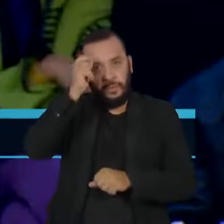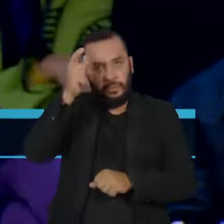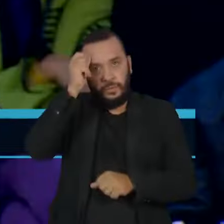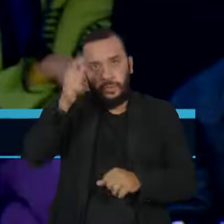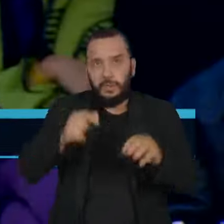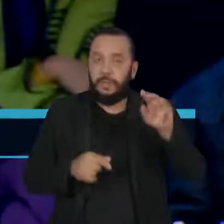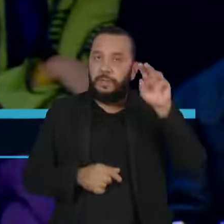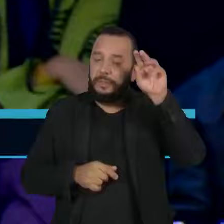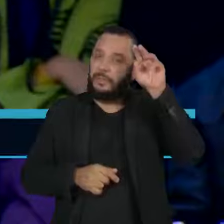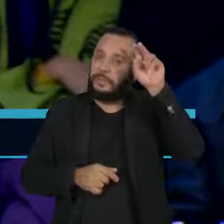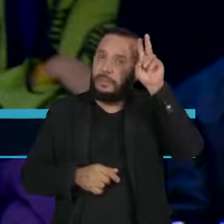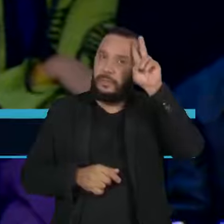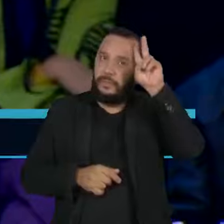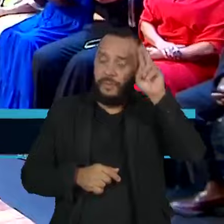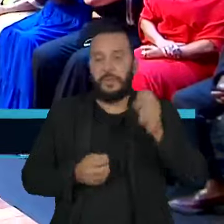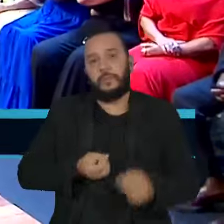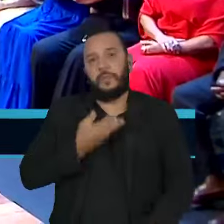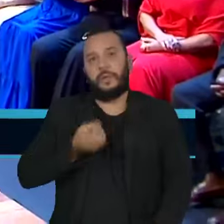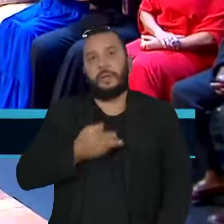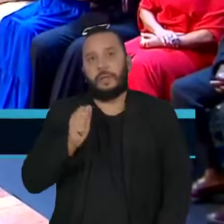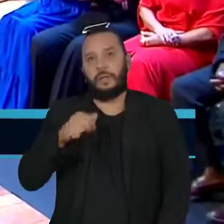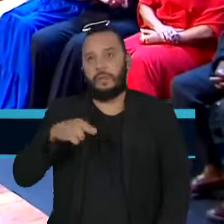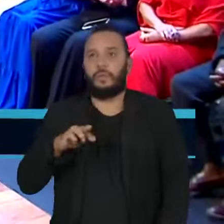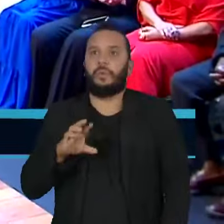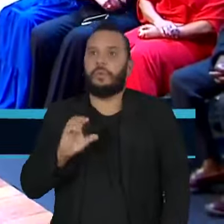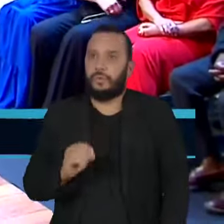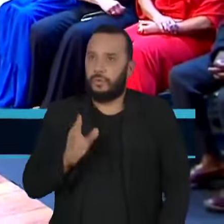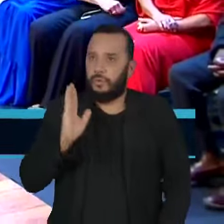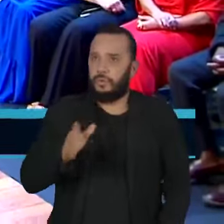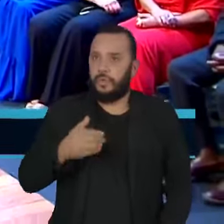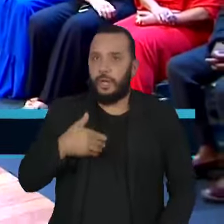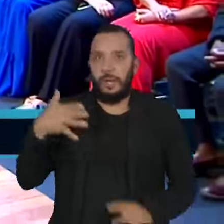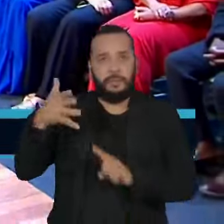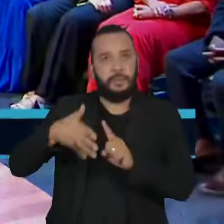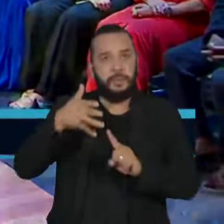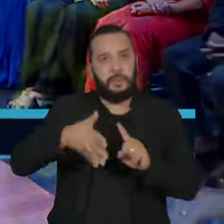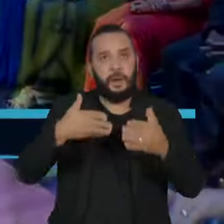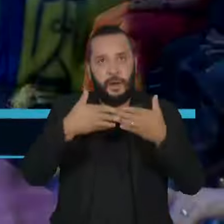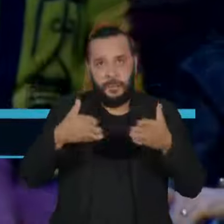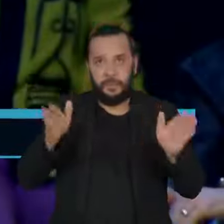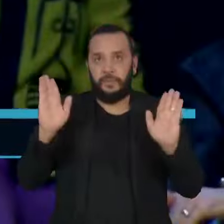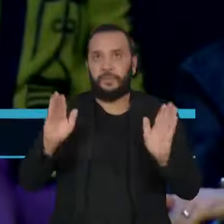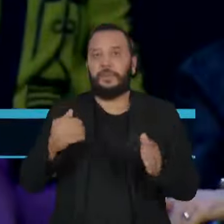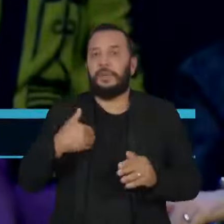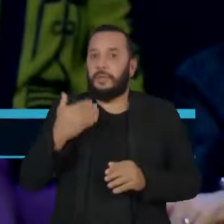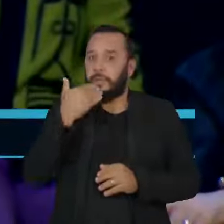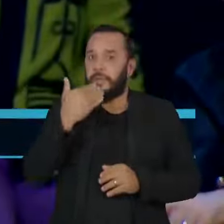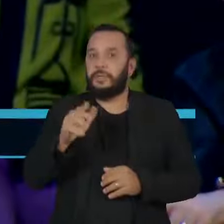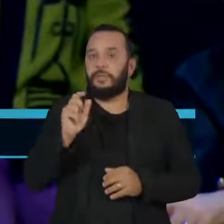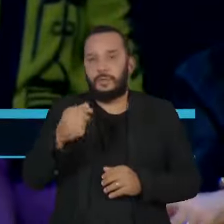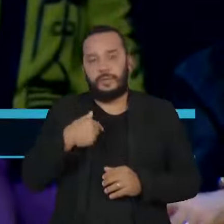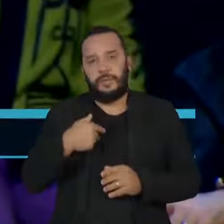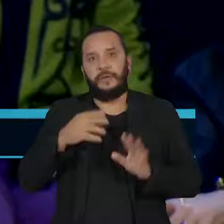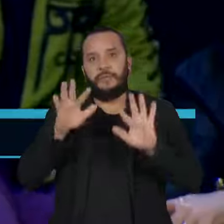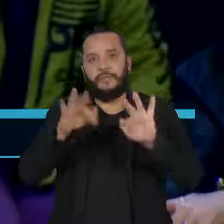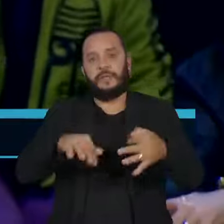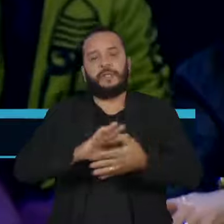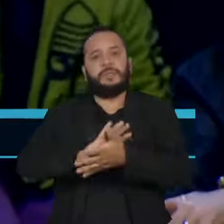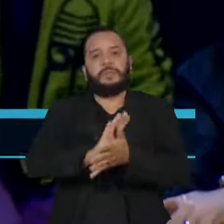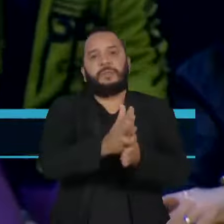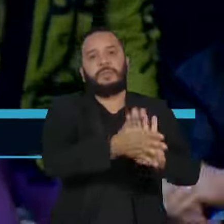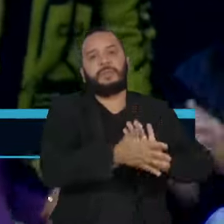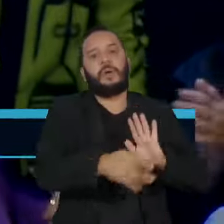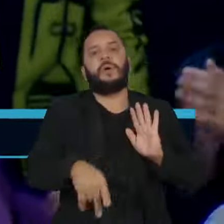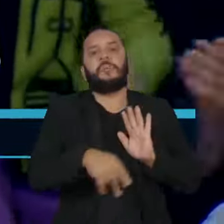segunda-feira. O poeta Antônio Marinho subiu ao palco para fazer o discurso de abertura, em que pediu o fim do genocídio em